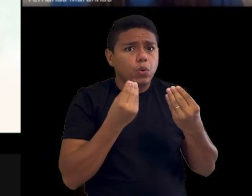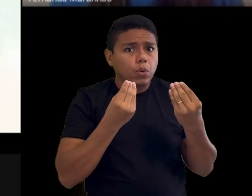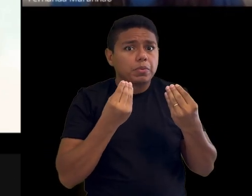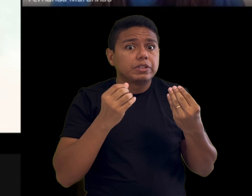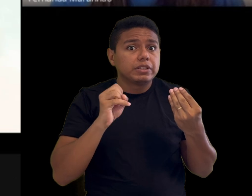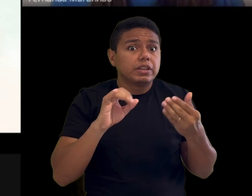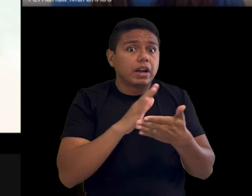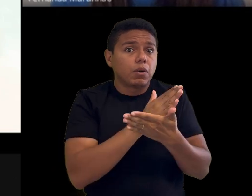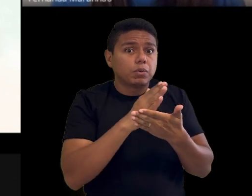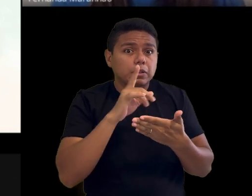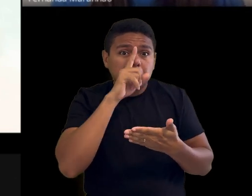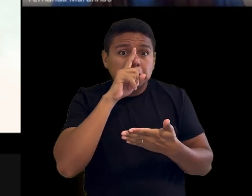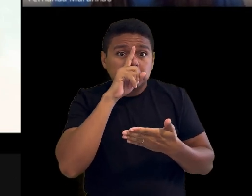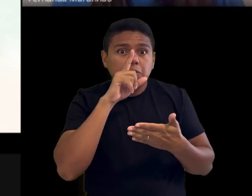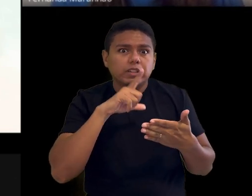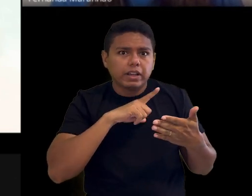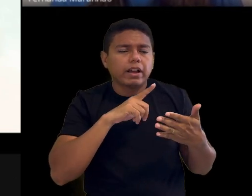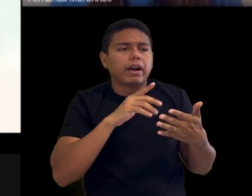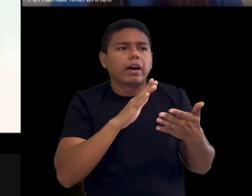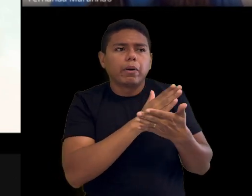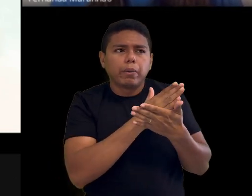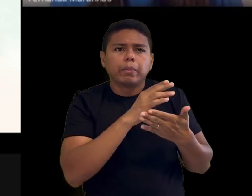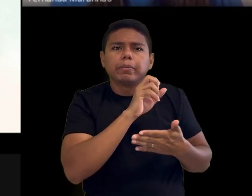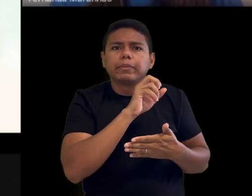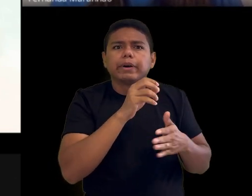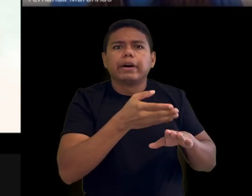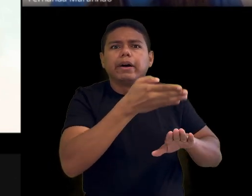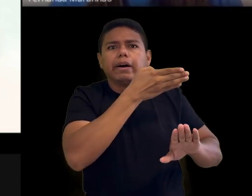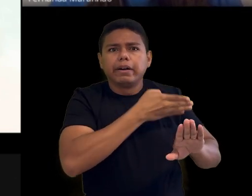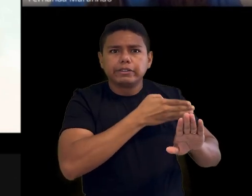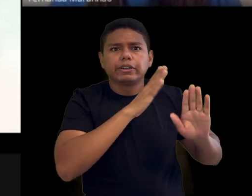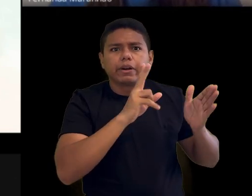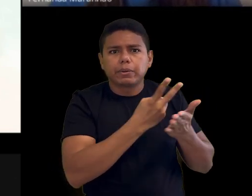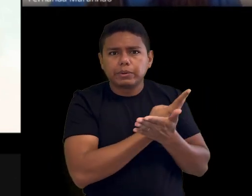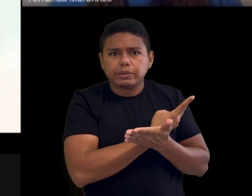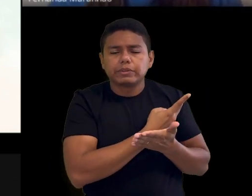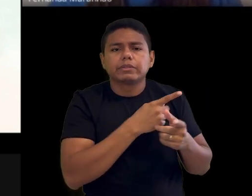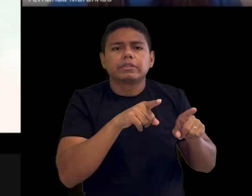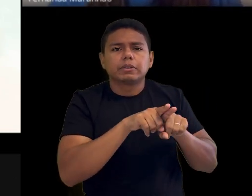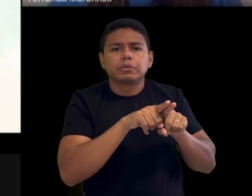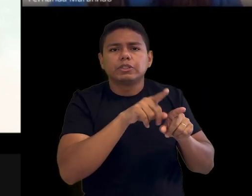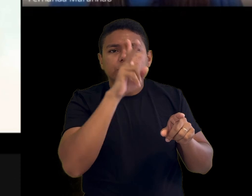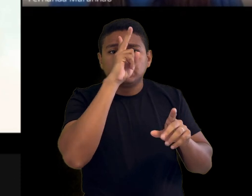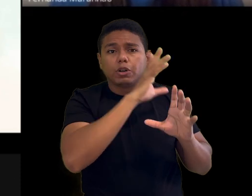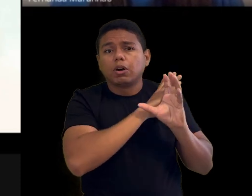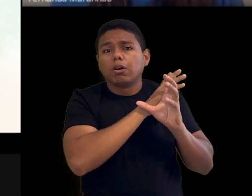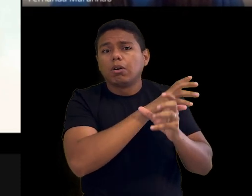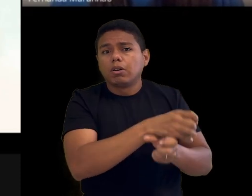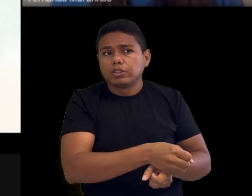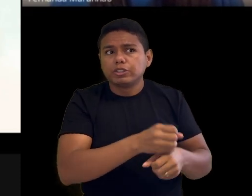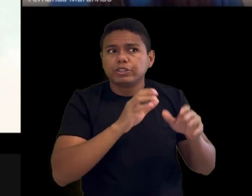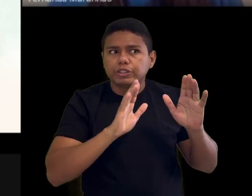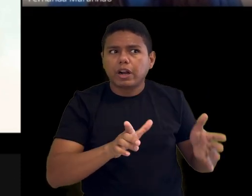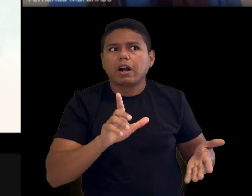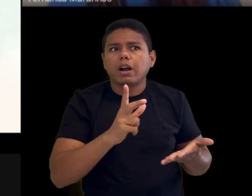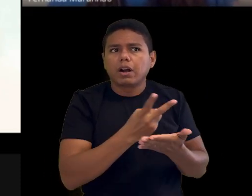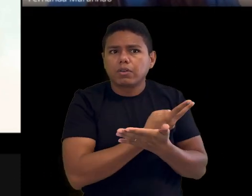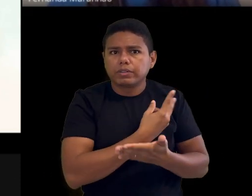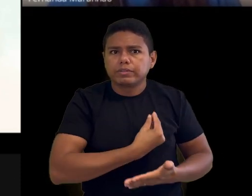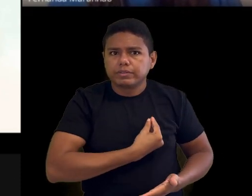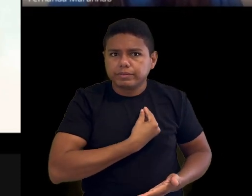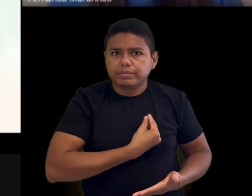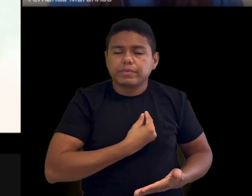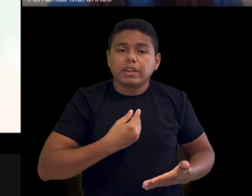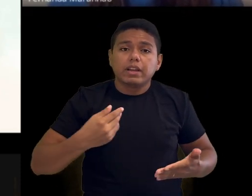placenta prévia anterior, pacientes que têm história de cirurgia prévia, a cesariana é a mais comum, mas miomectomias, história